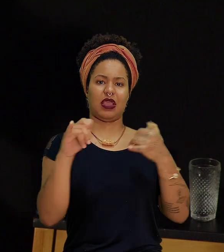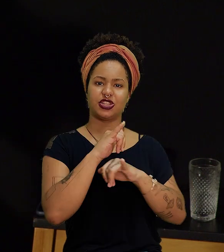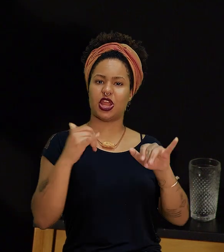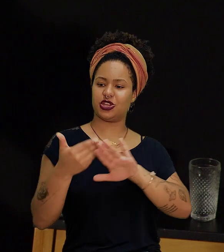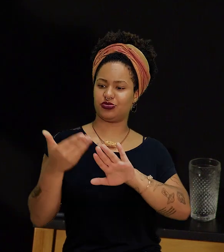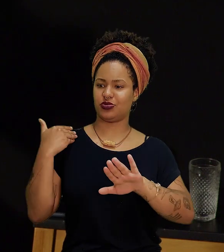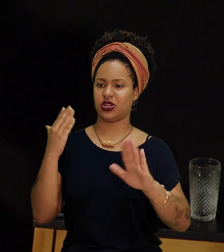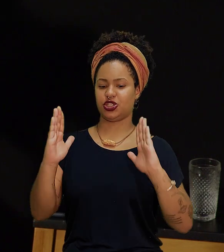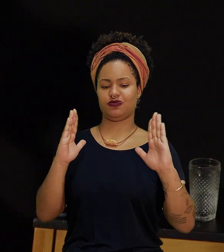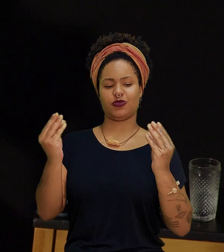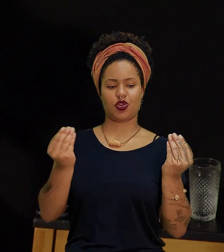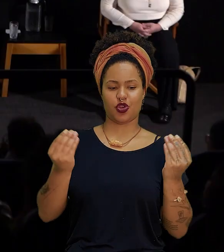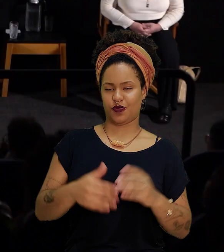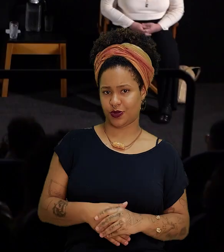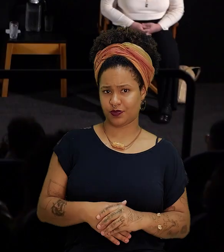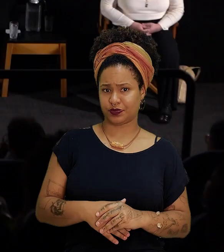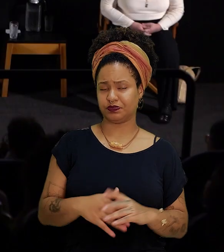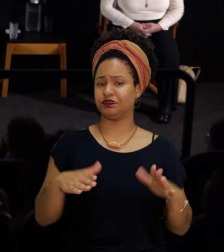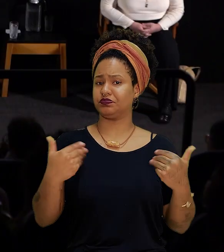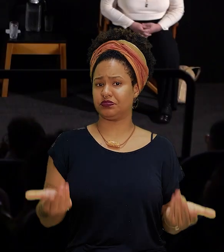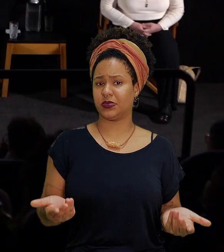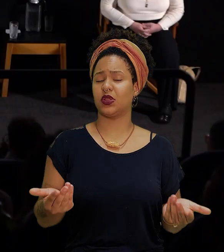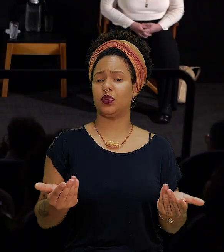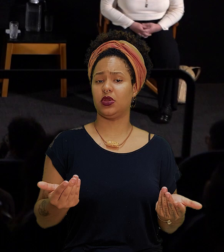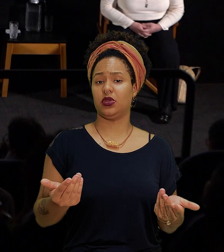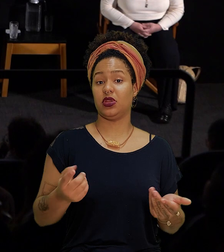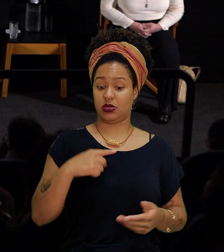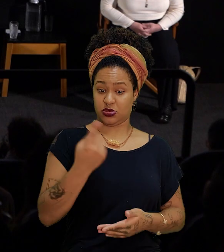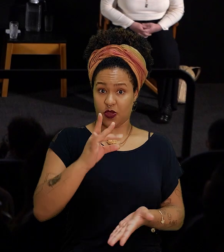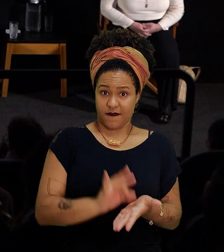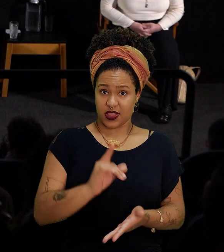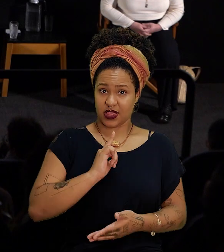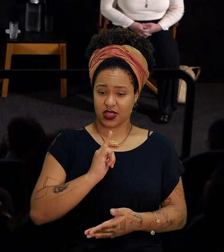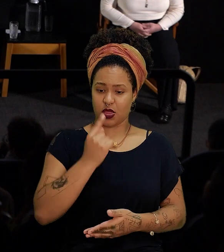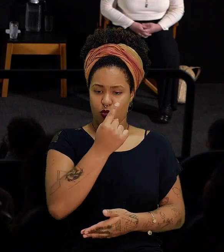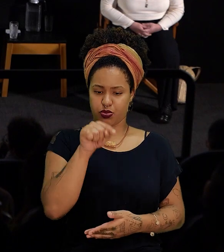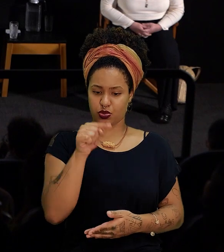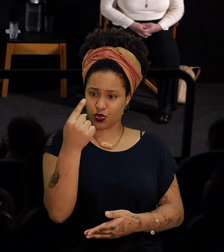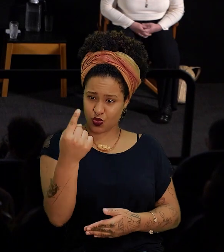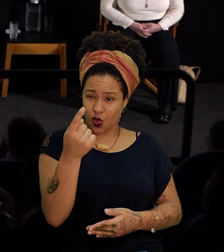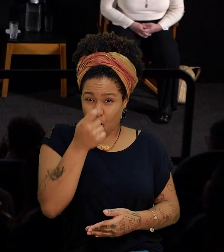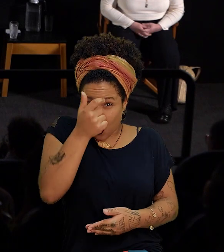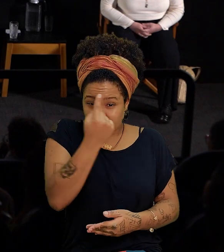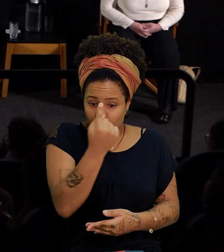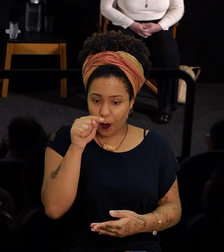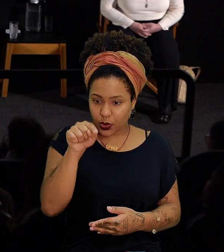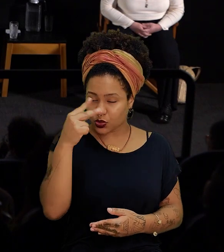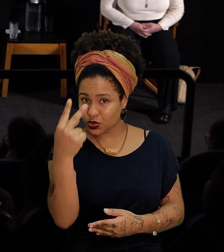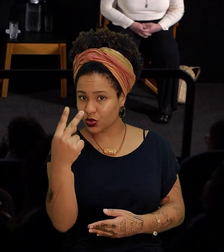climáticos. Tá? Então, e nós estamos, na verdade, com 1,1 indo